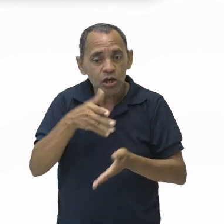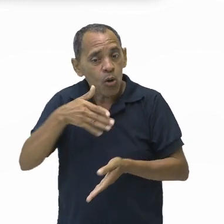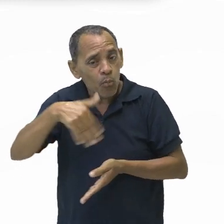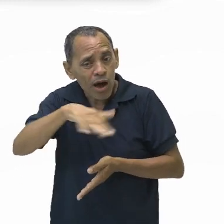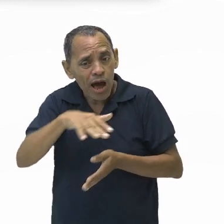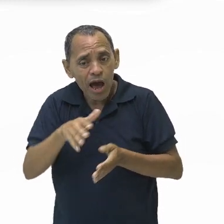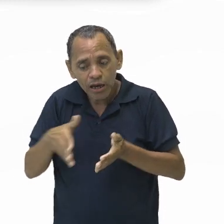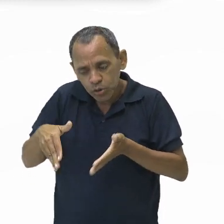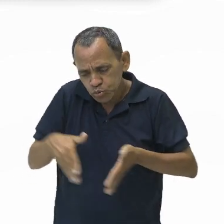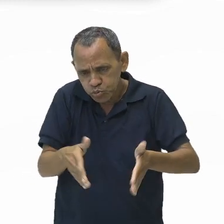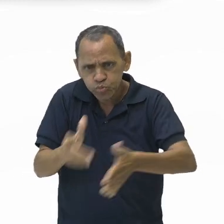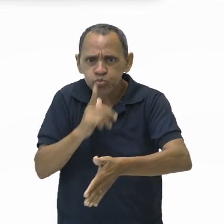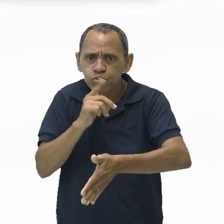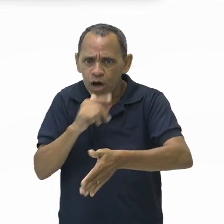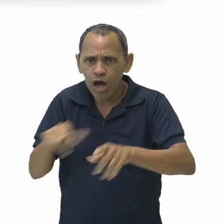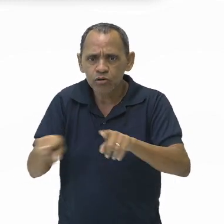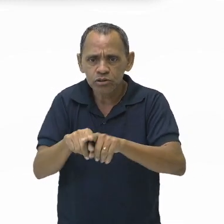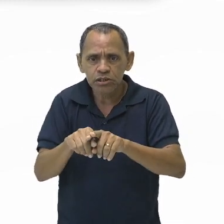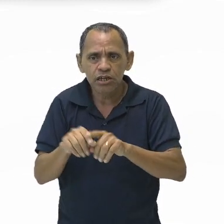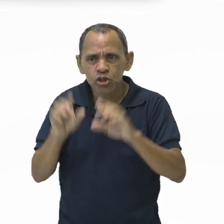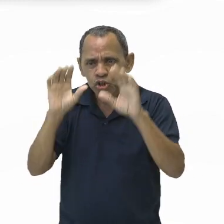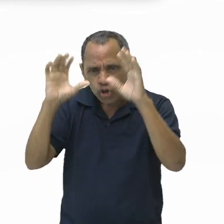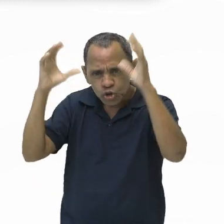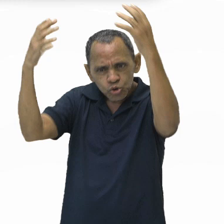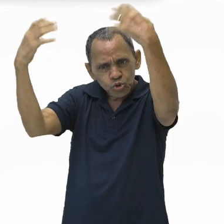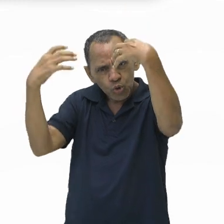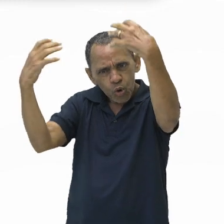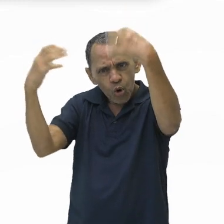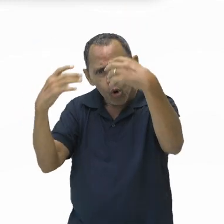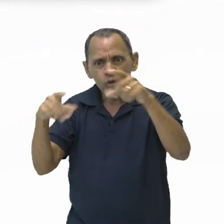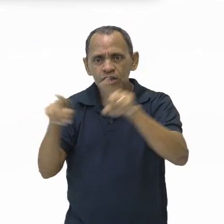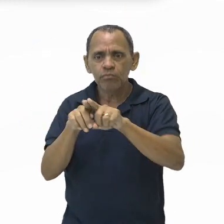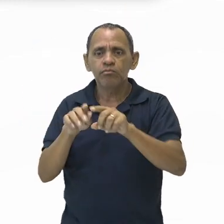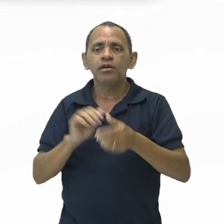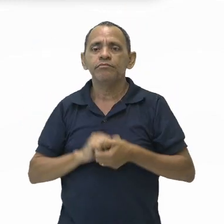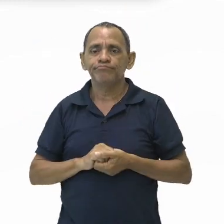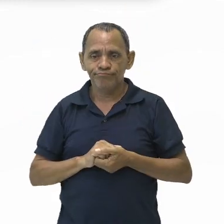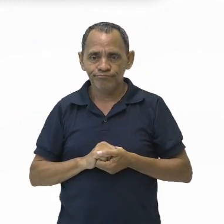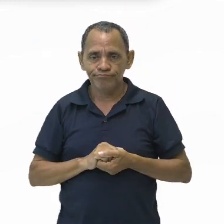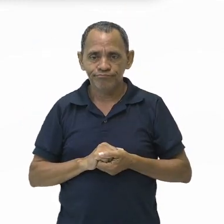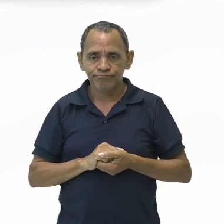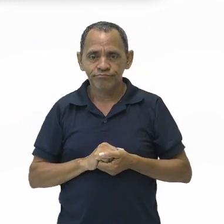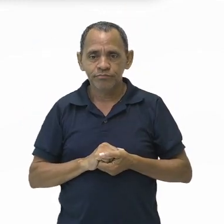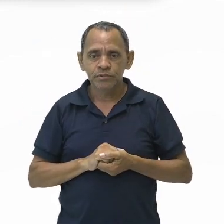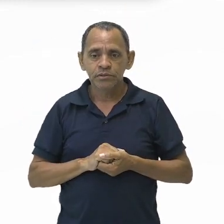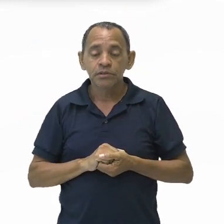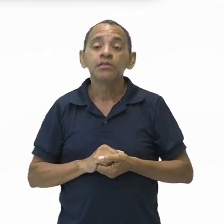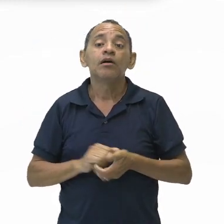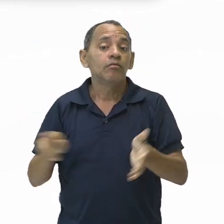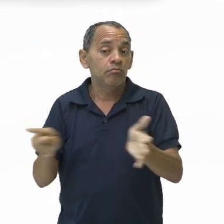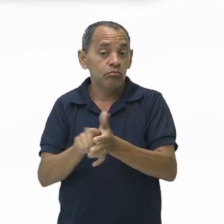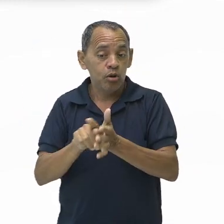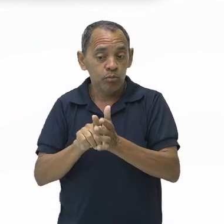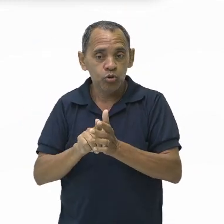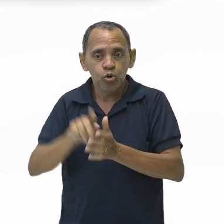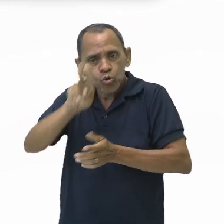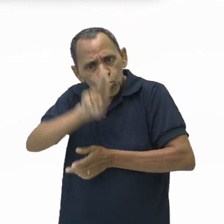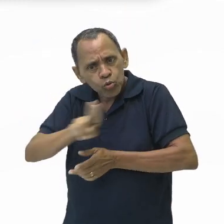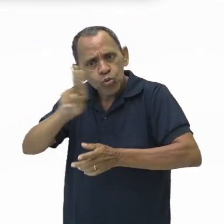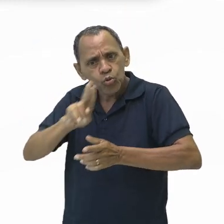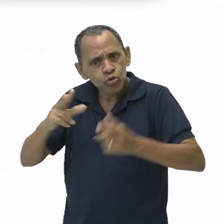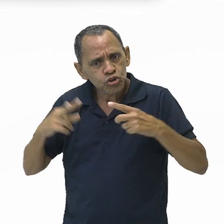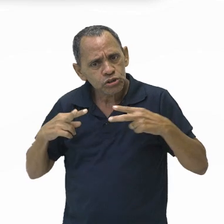uma área que tem uma dinâmica de chuvas muito específica. Então, a própria atuação do ser humano, do homem,